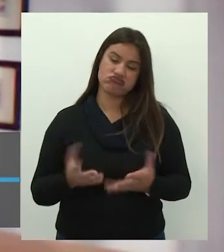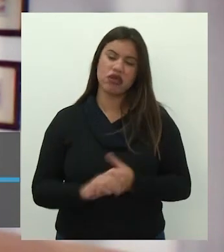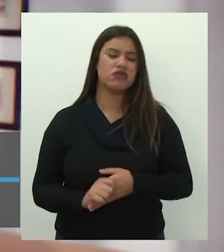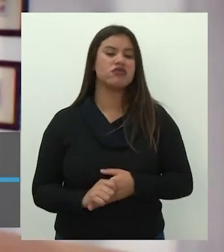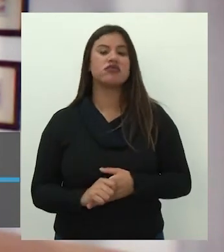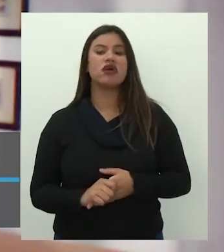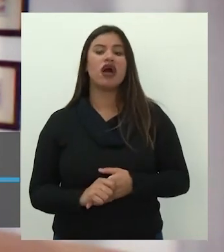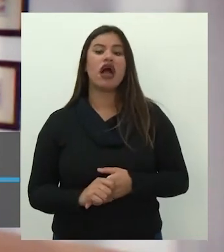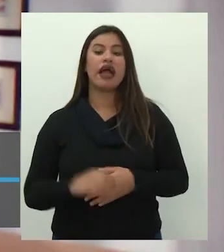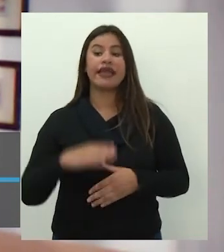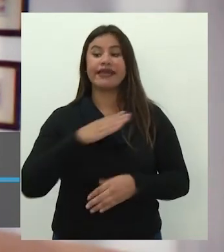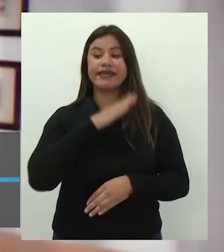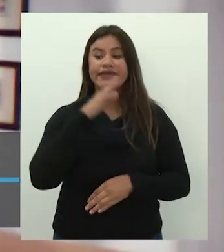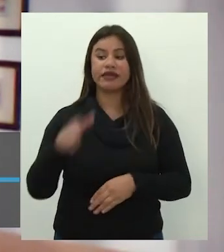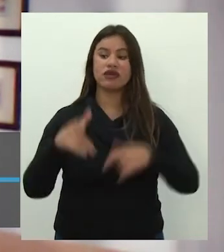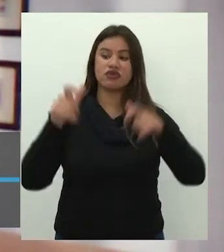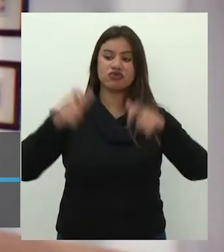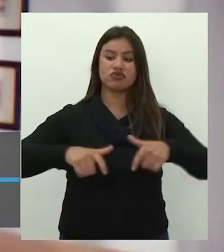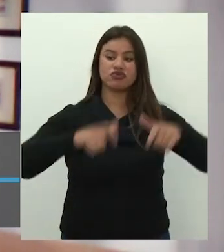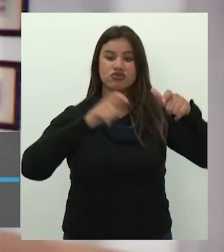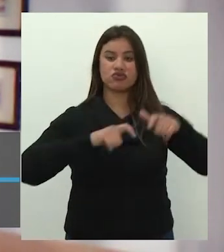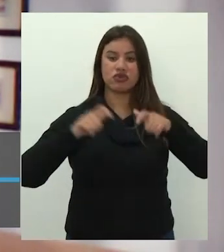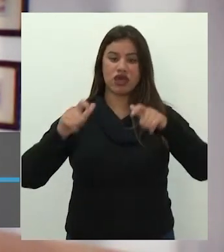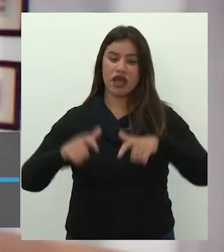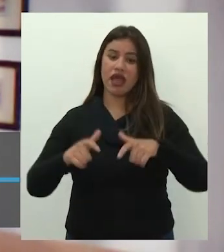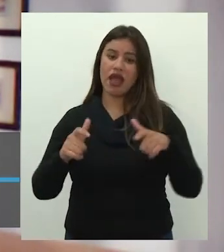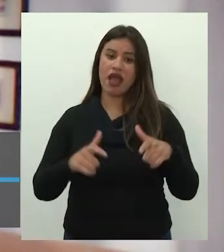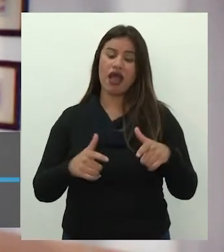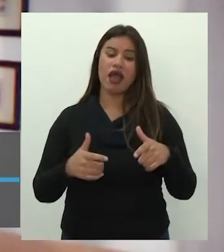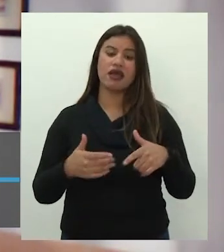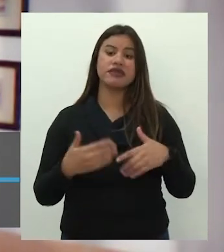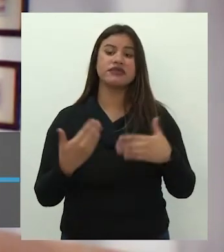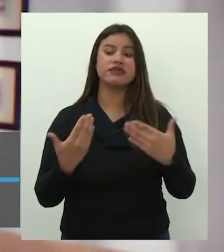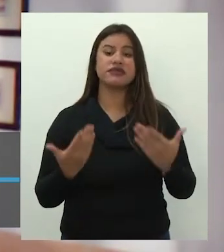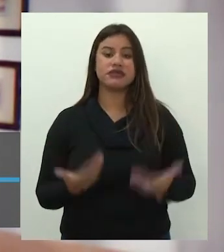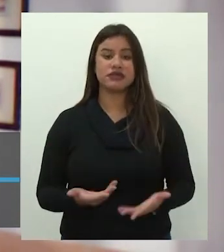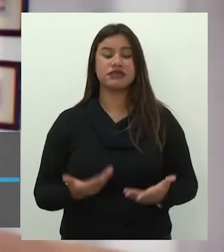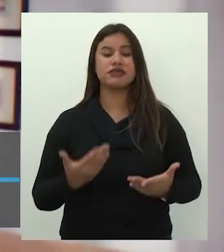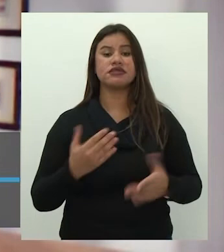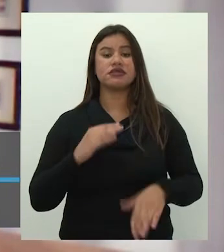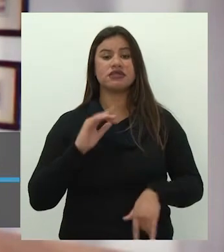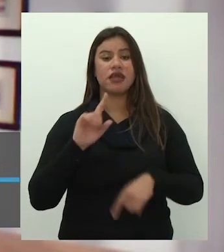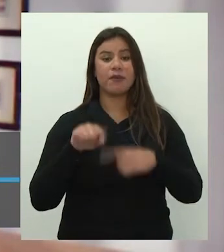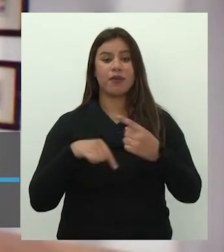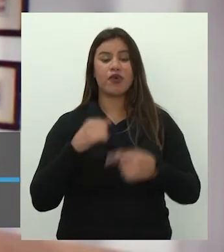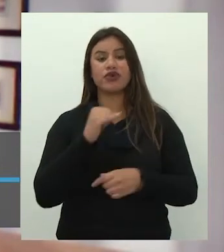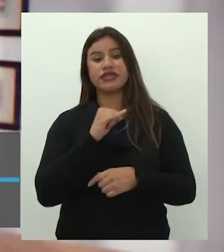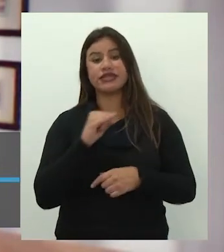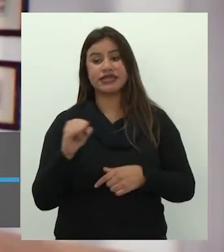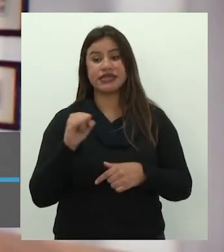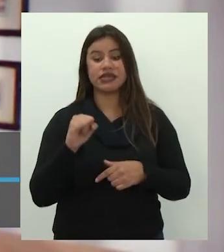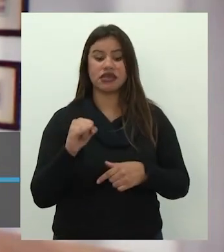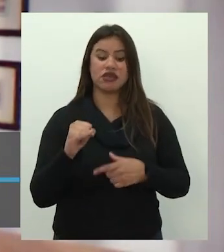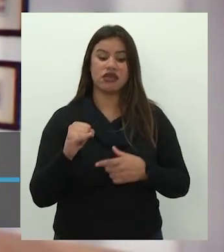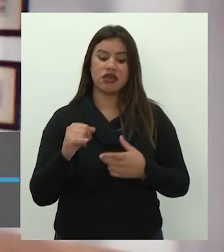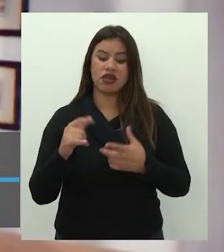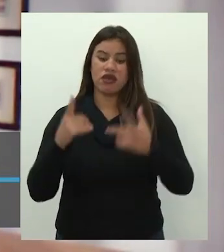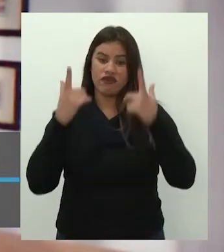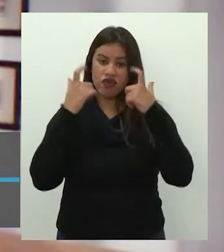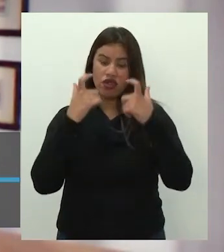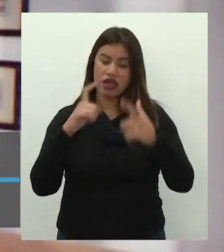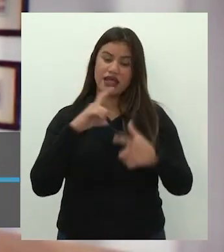enfim, que iam a outros lugares e, eventualmente, se tivessem sofrendo violência,